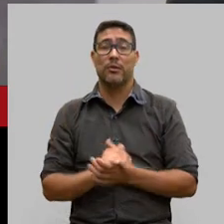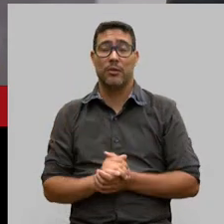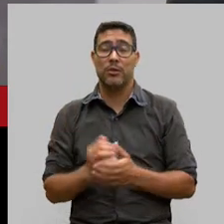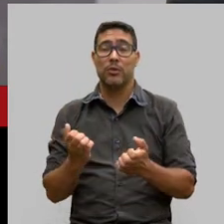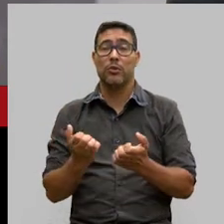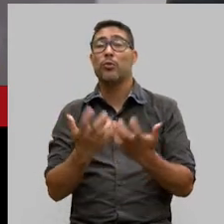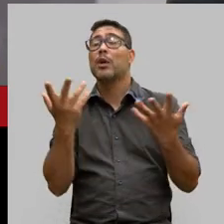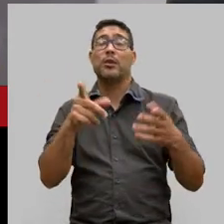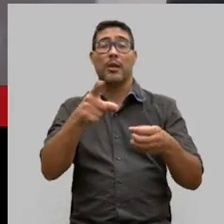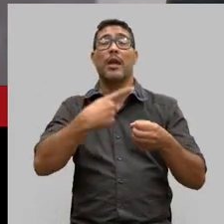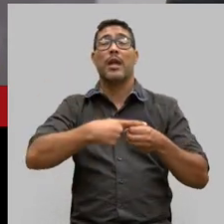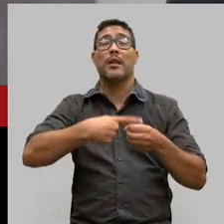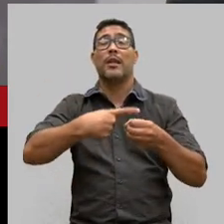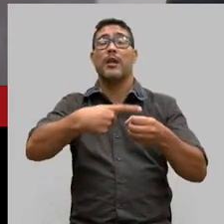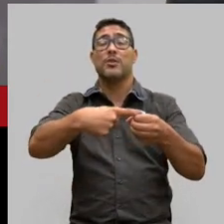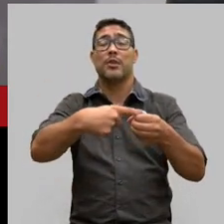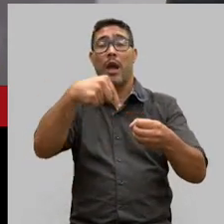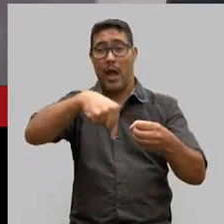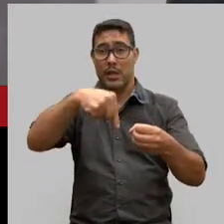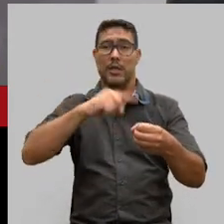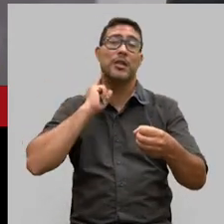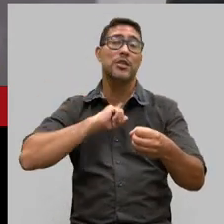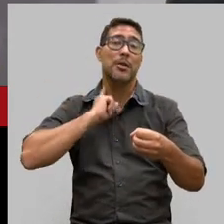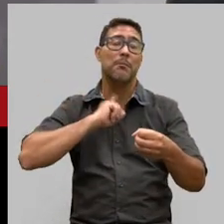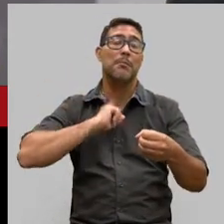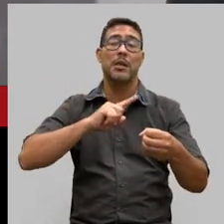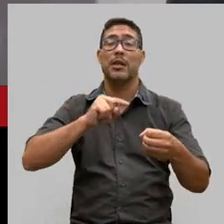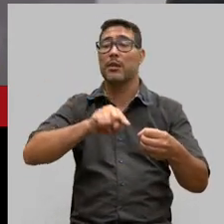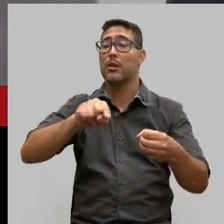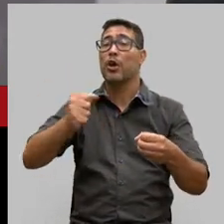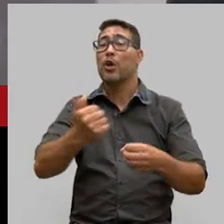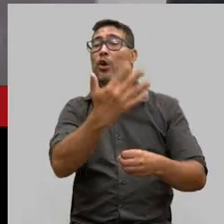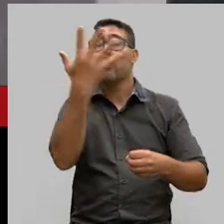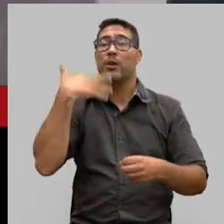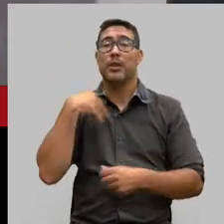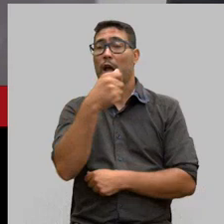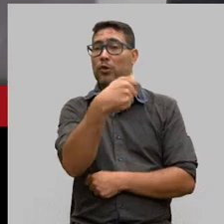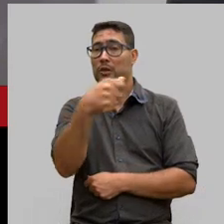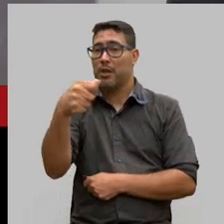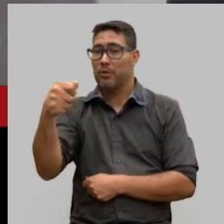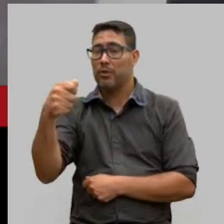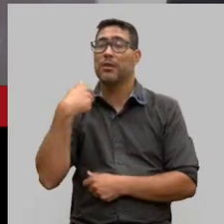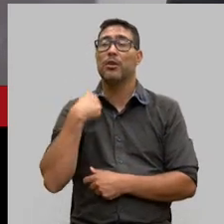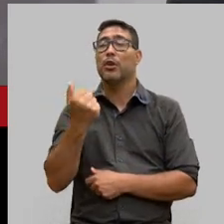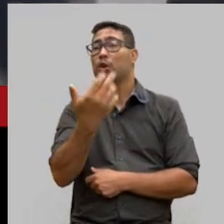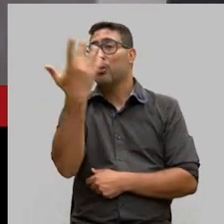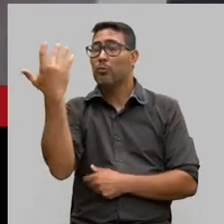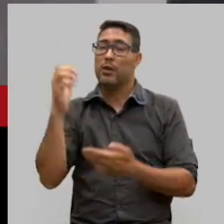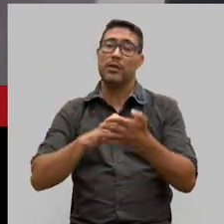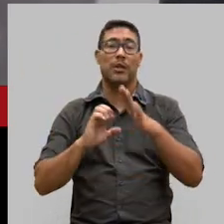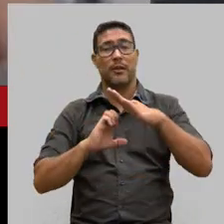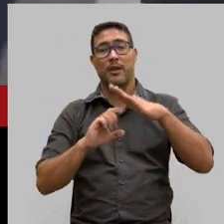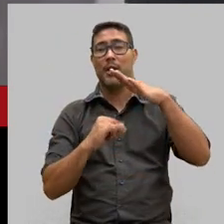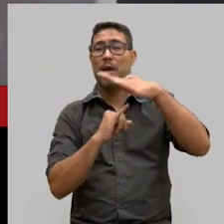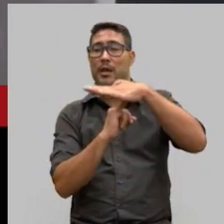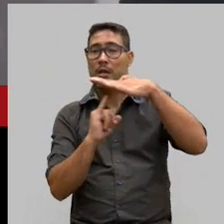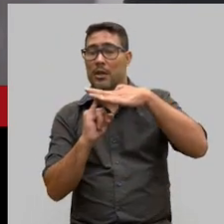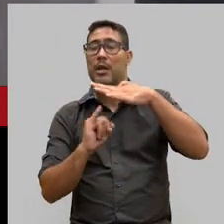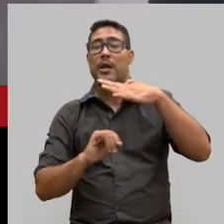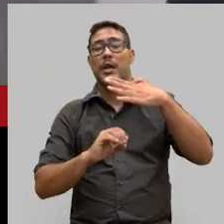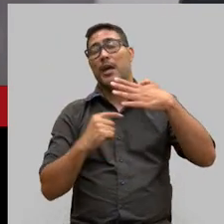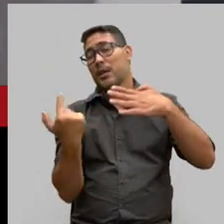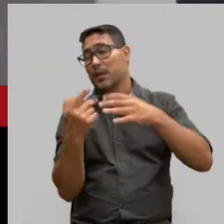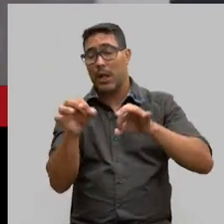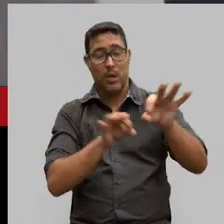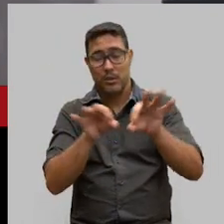cada uma das cidades que nós temos aqui quantas associações entidades e organizações estão devidamente orientadas e